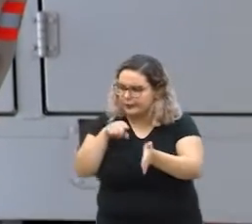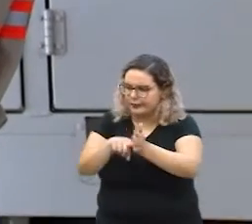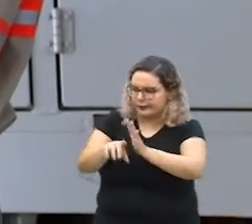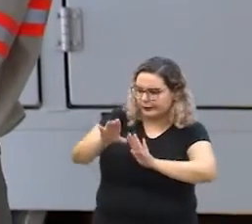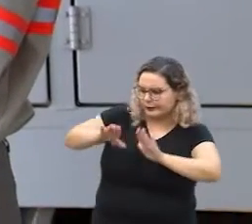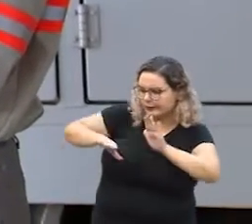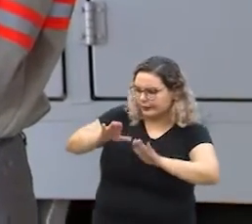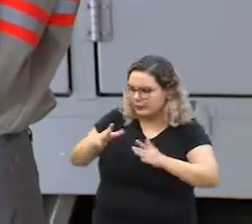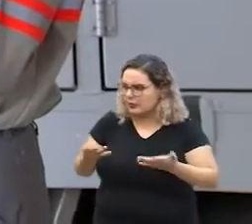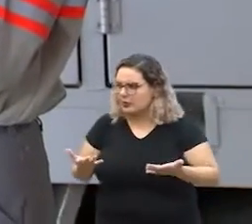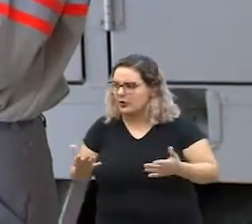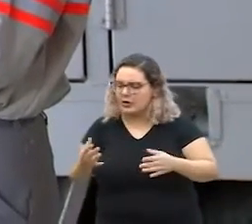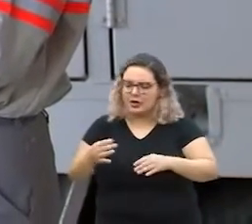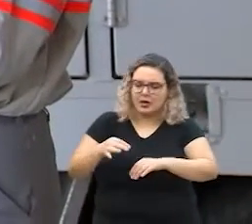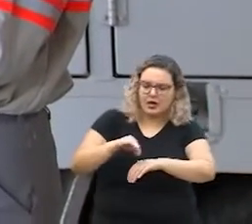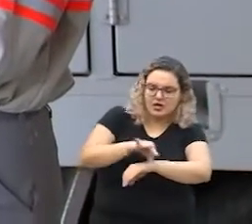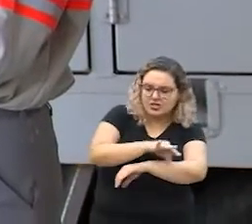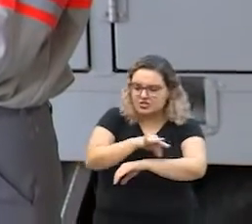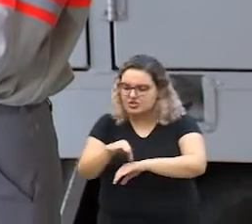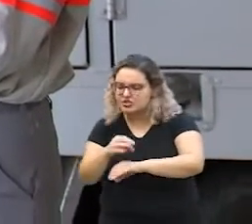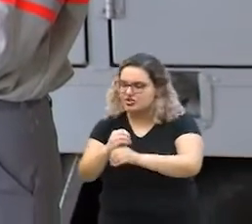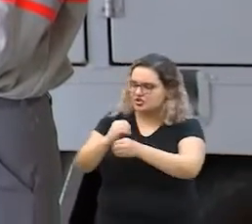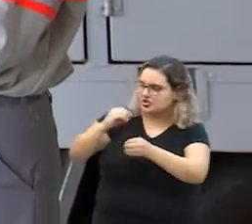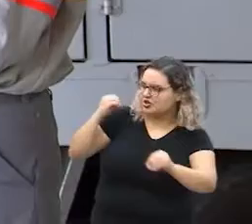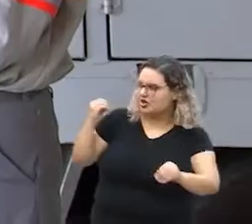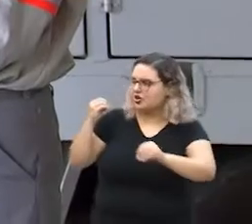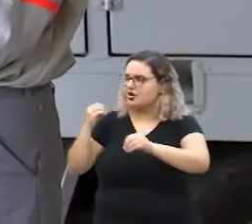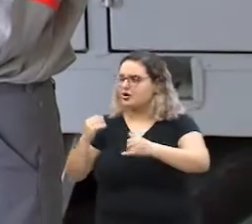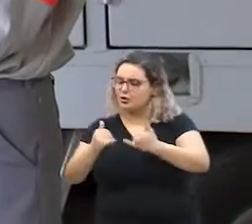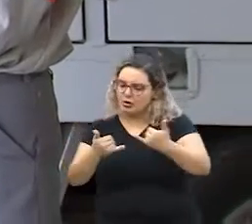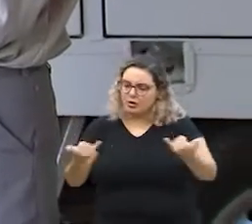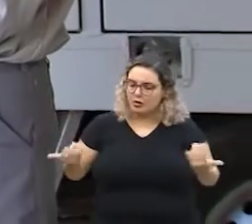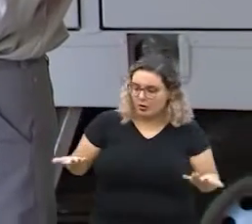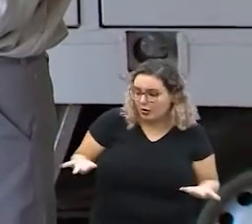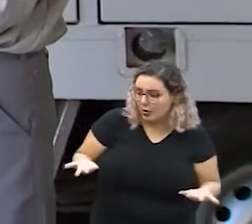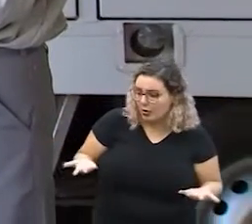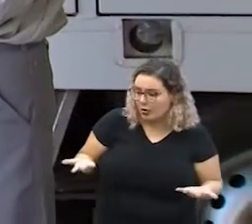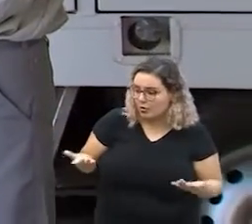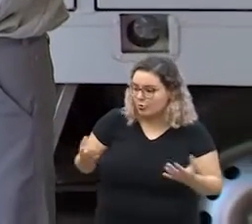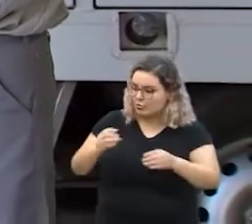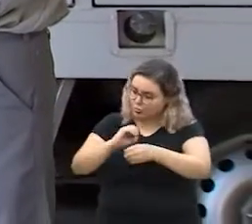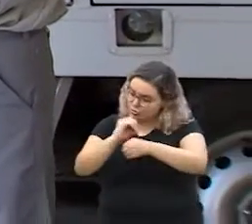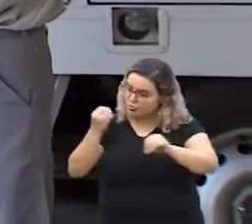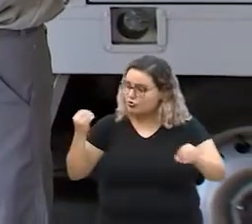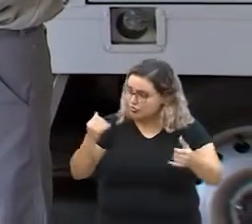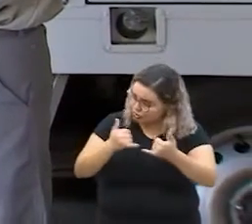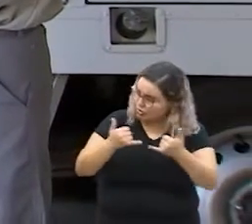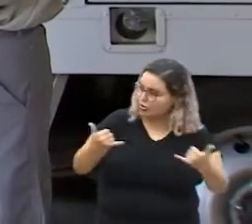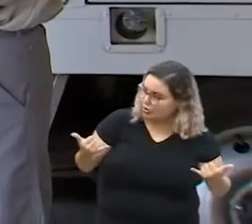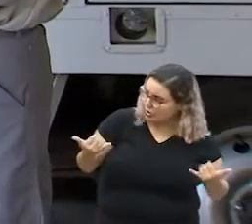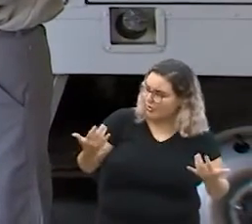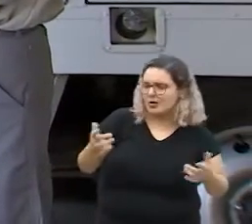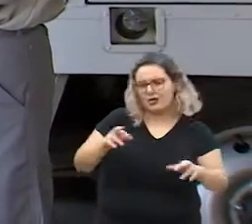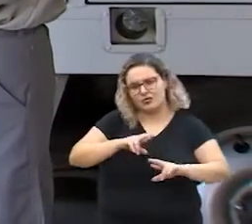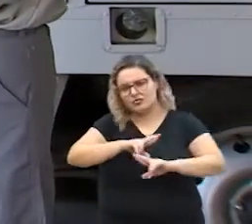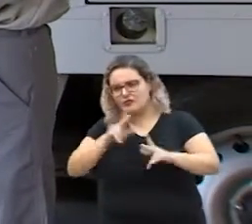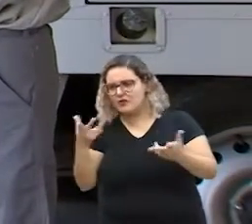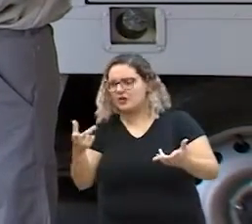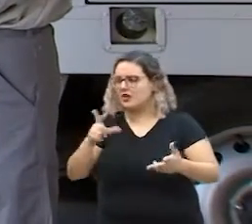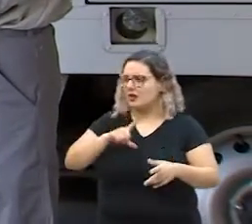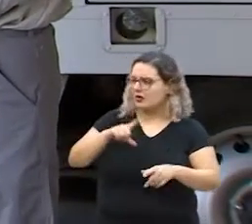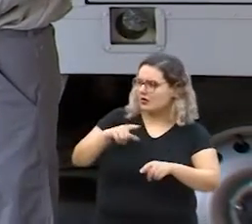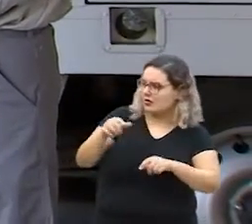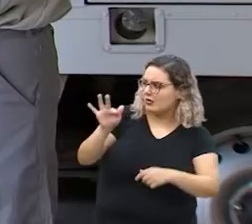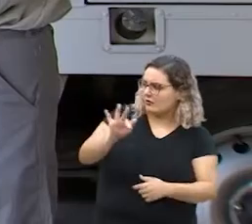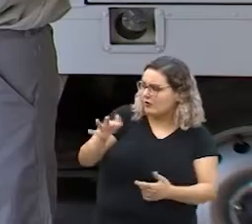confunde engenheiro elétrico, eletricista. Claro que o engenheiro elétrico é uma outra questão, né? Tem a faculdade de